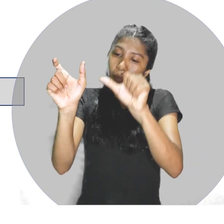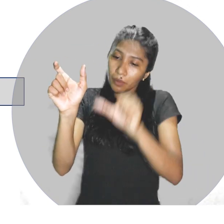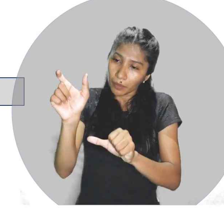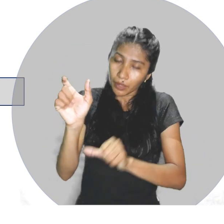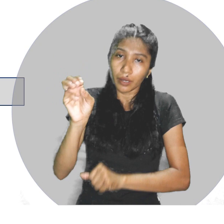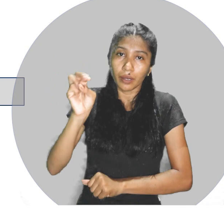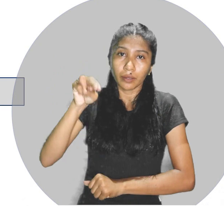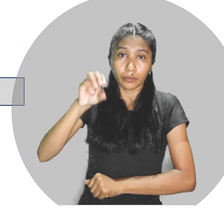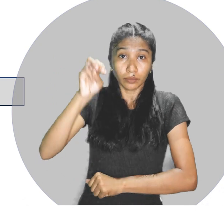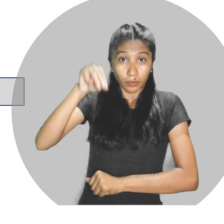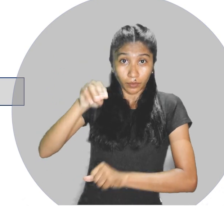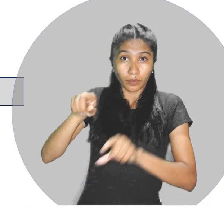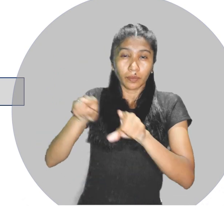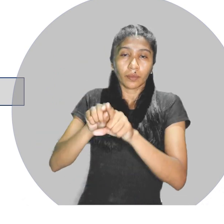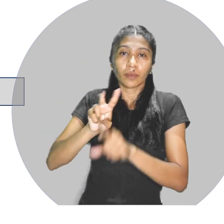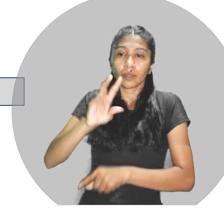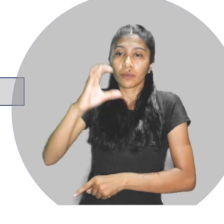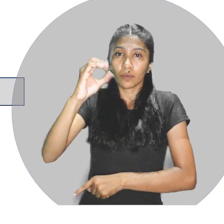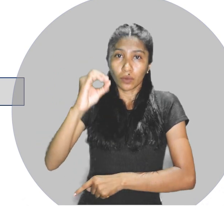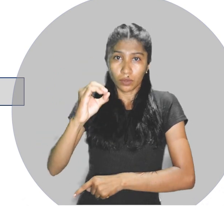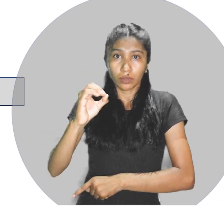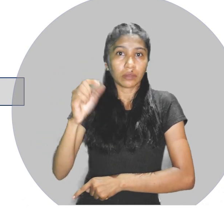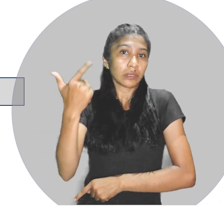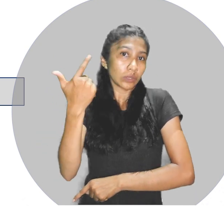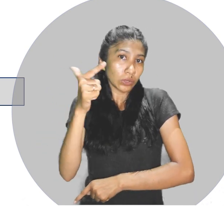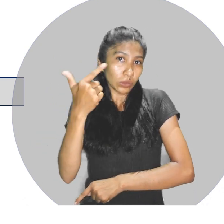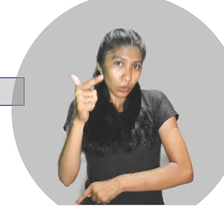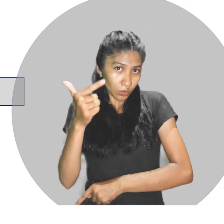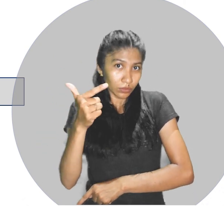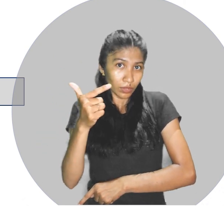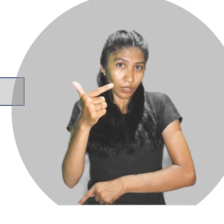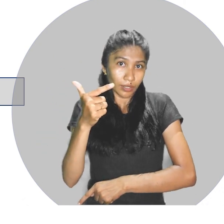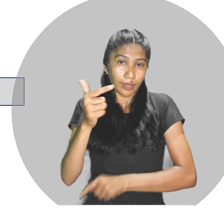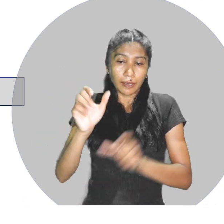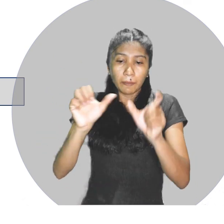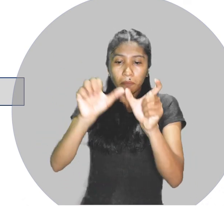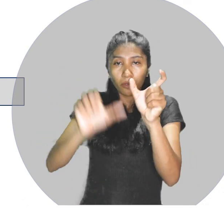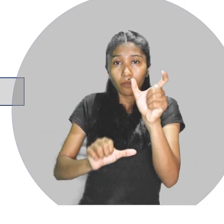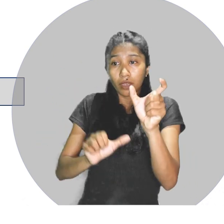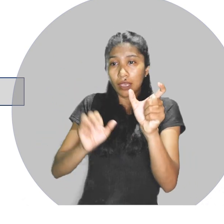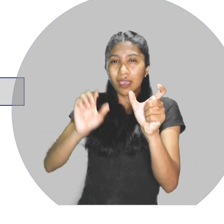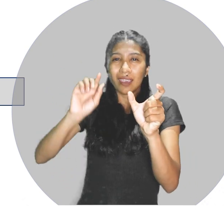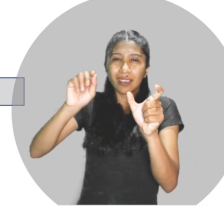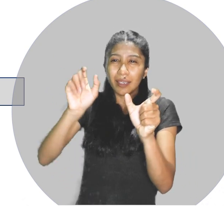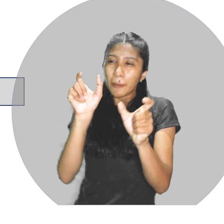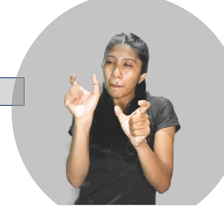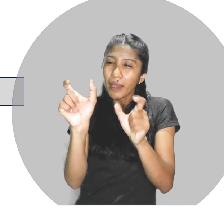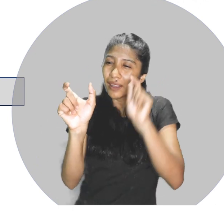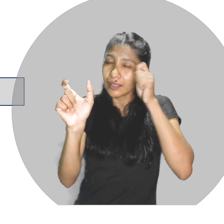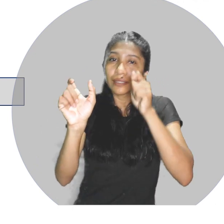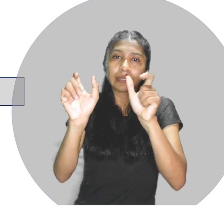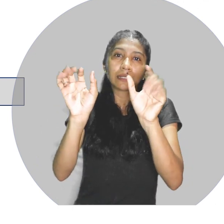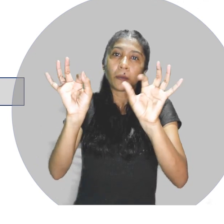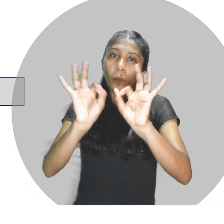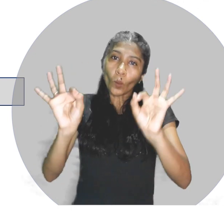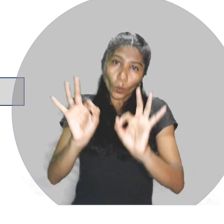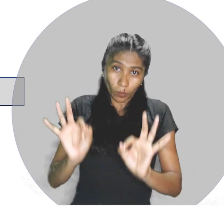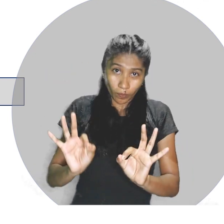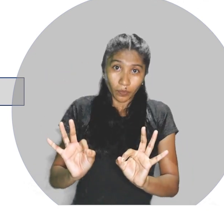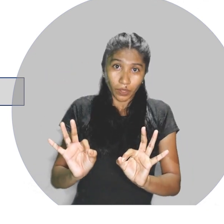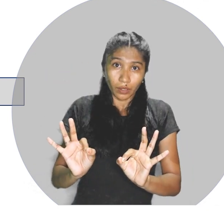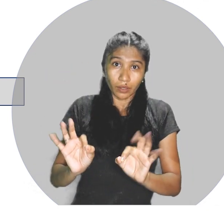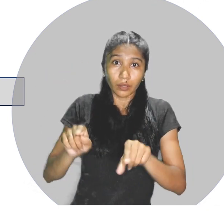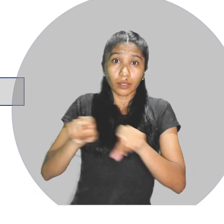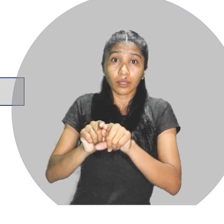e o vocativo não possuem desinências, por isso nós não temos nada aqui em negrito. Lembrando que